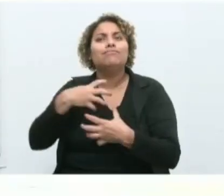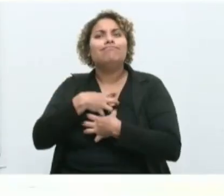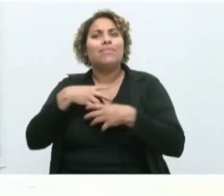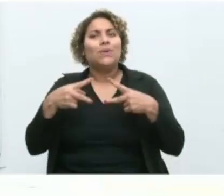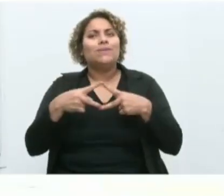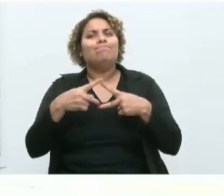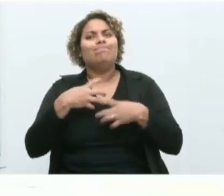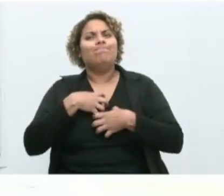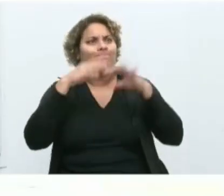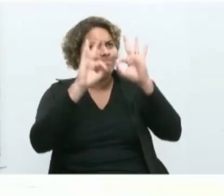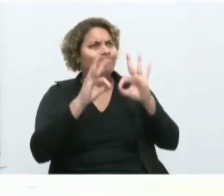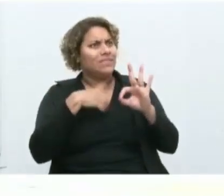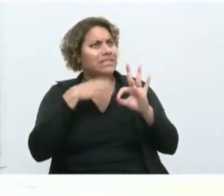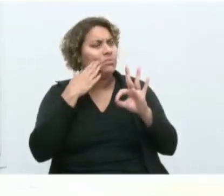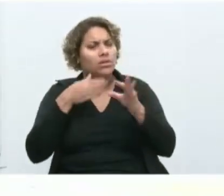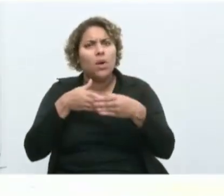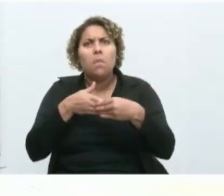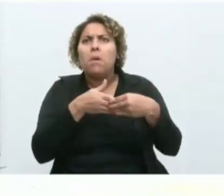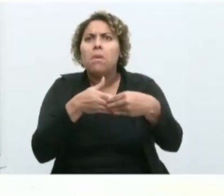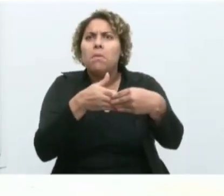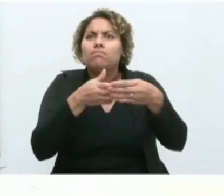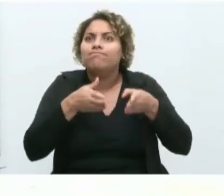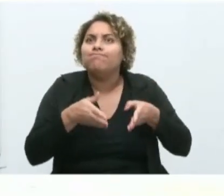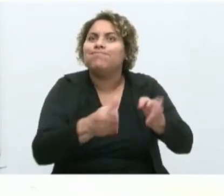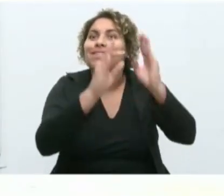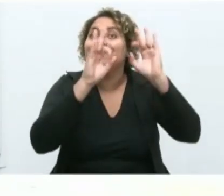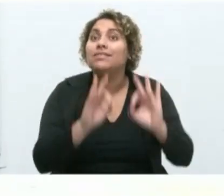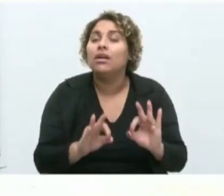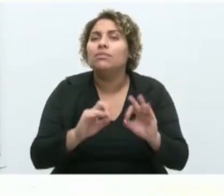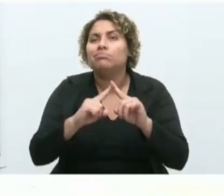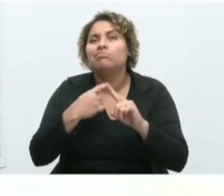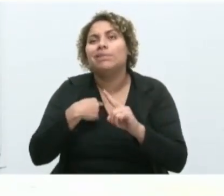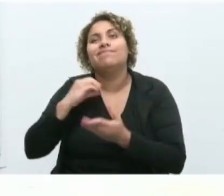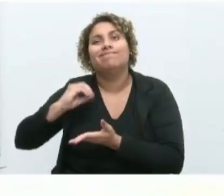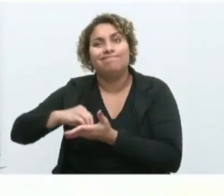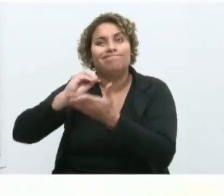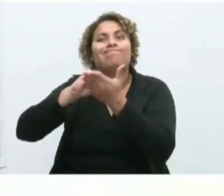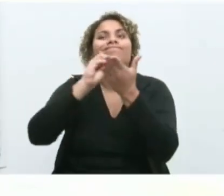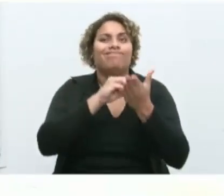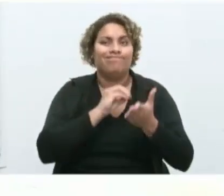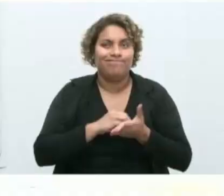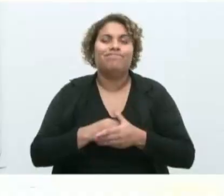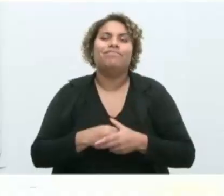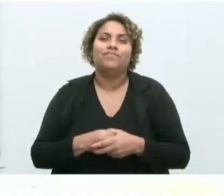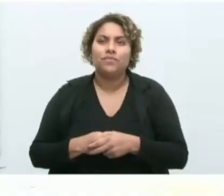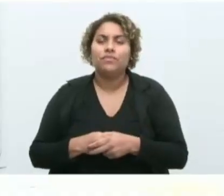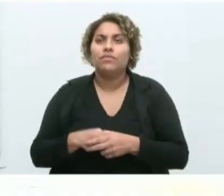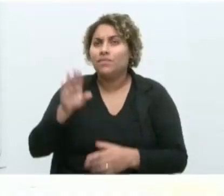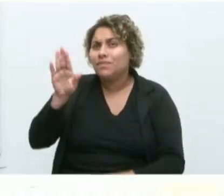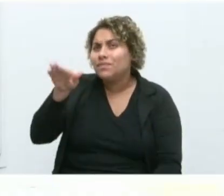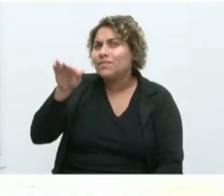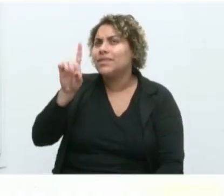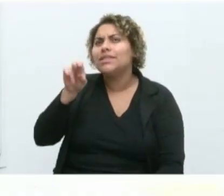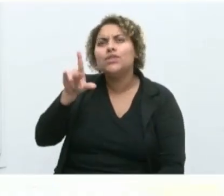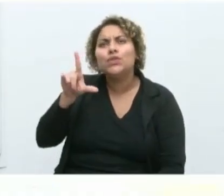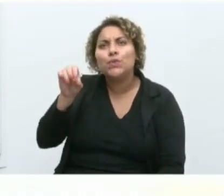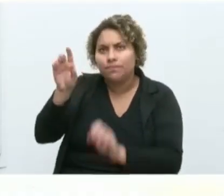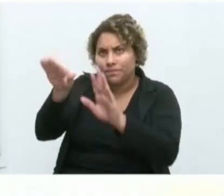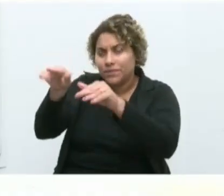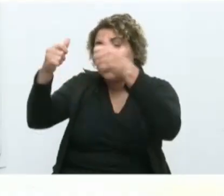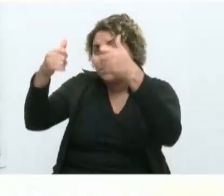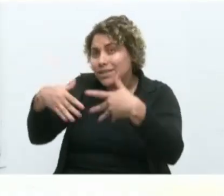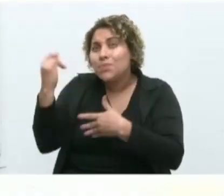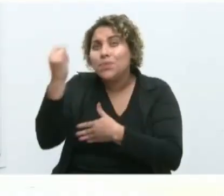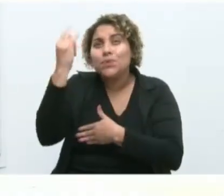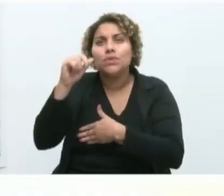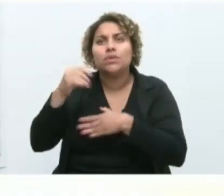gente está no caminho certo, mas realmente tem muito o que fazer. Danilo, é importante se diga também a questão da